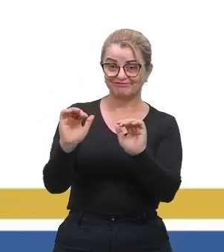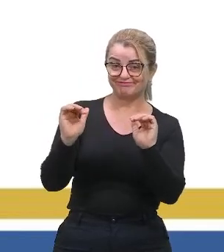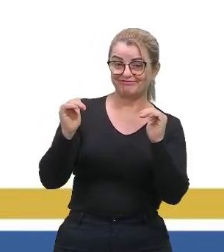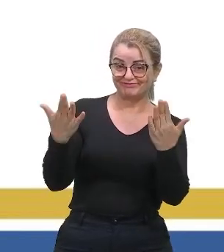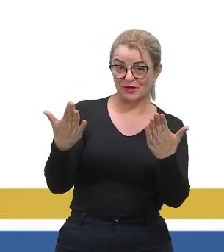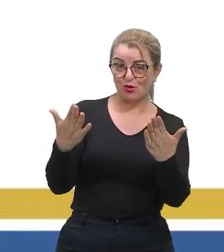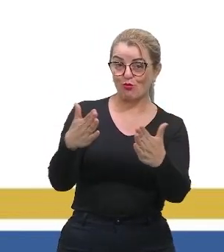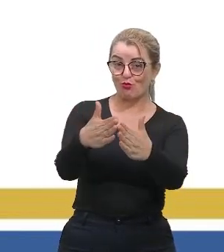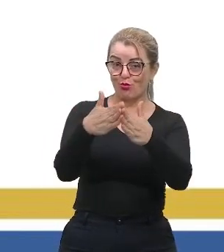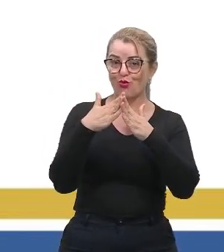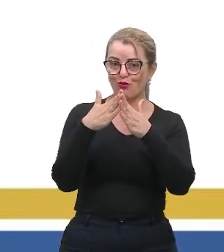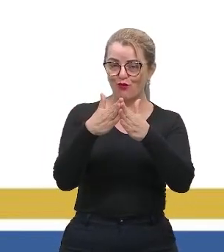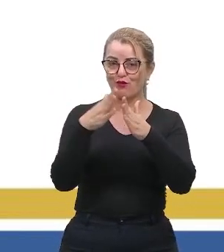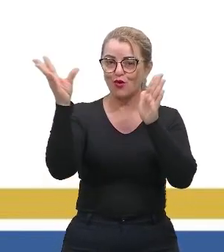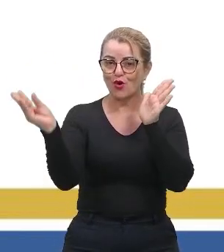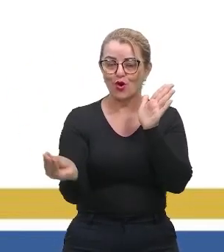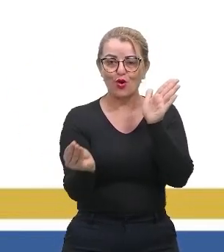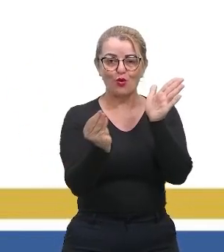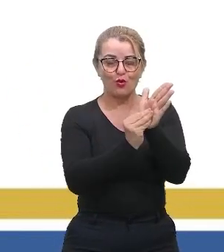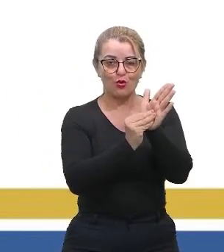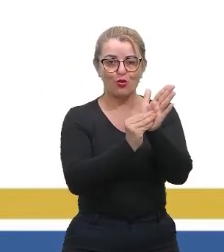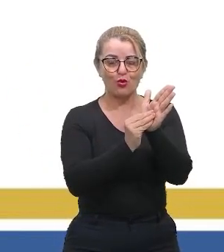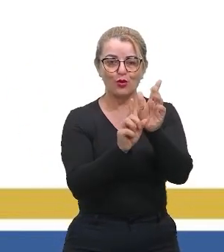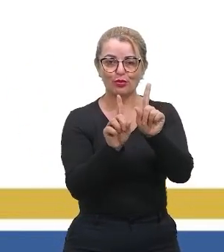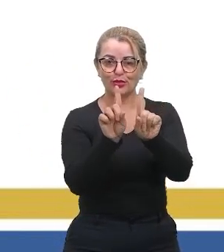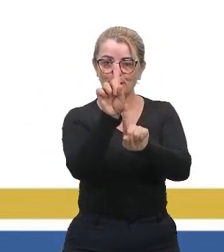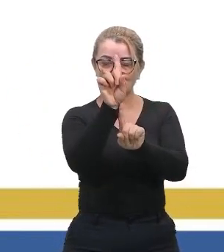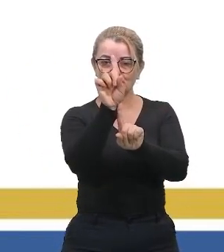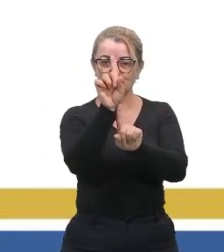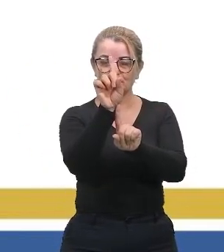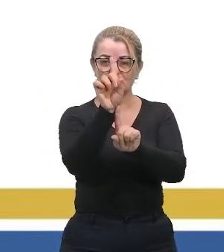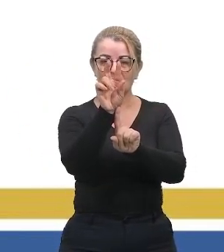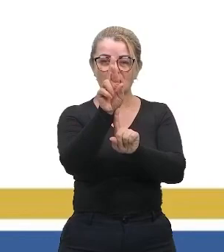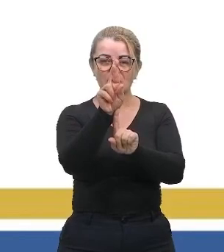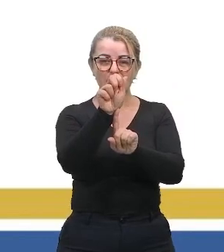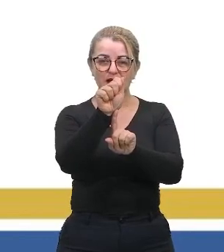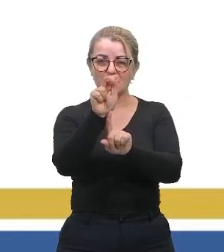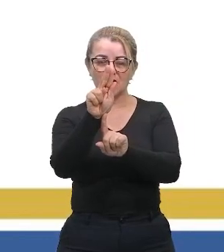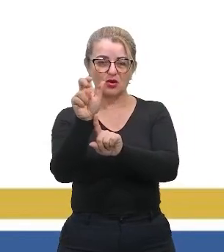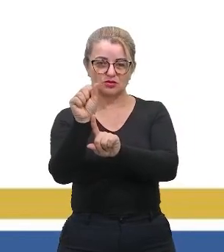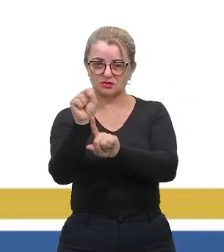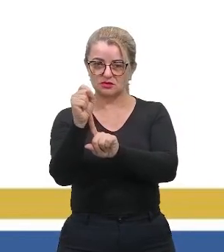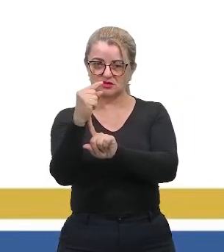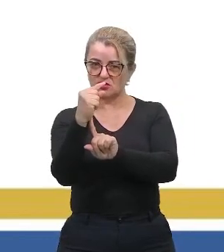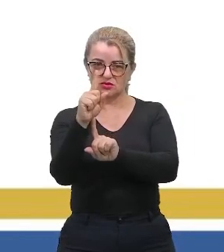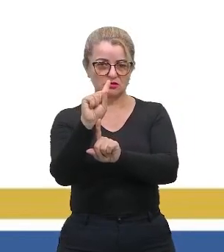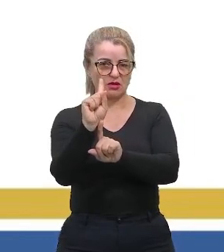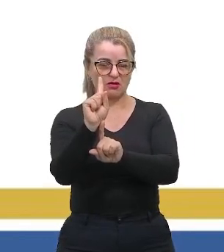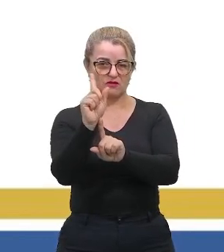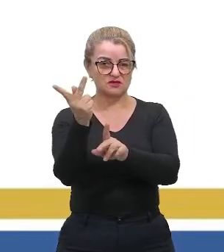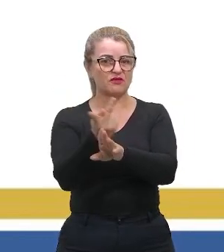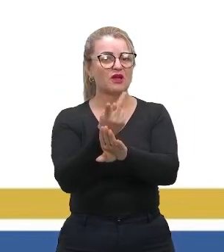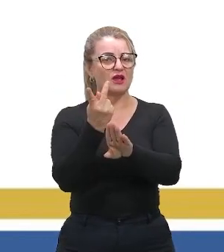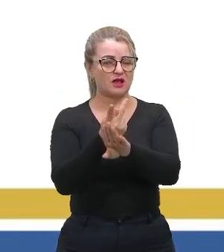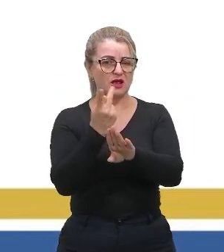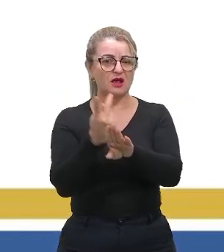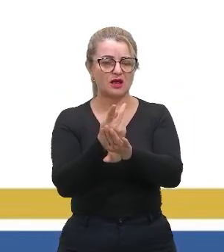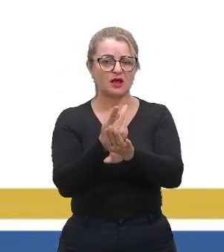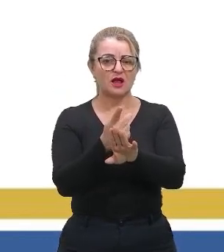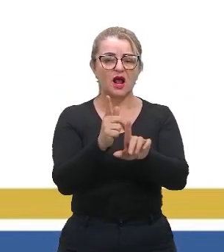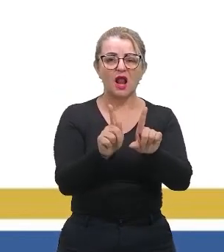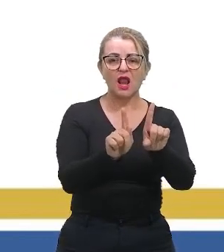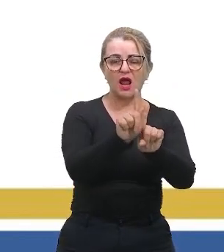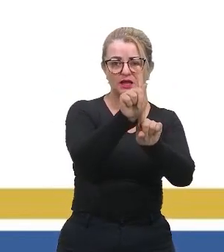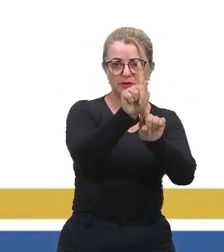pelo amor de Deus, não coloque a temperatura em graus Celsius, você vai errar. Lá, a temperatura tem que ser